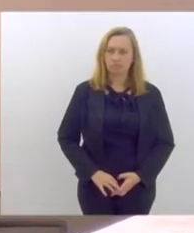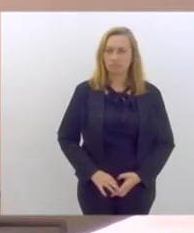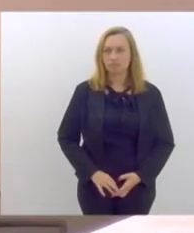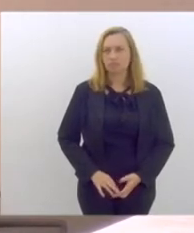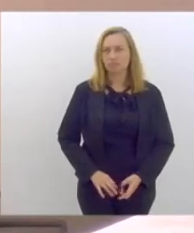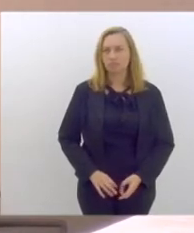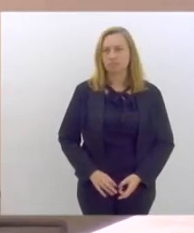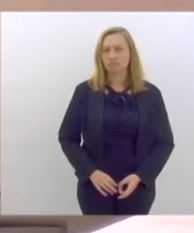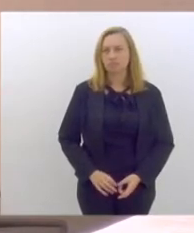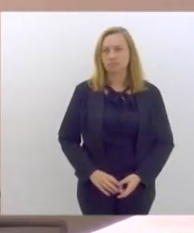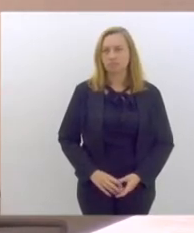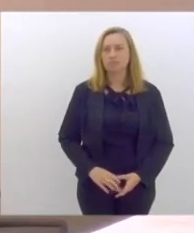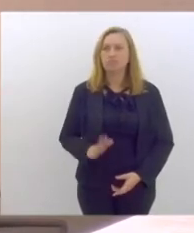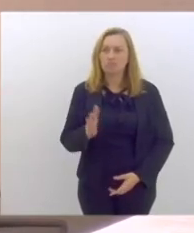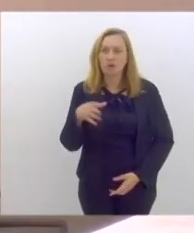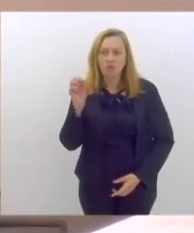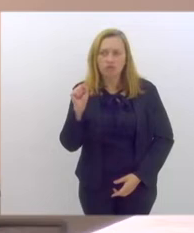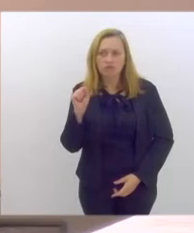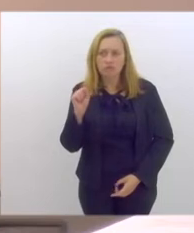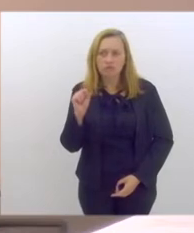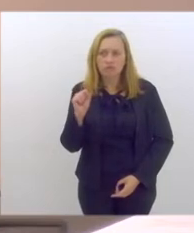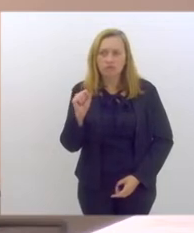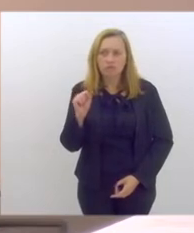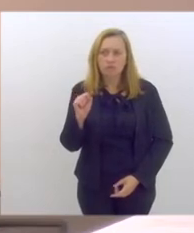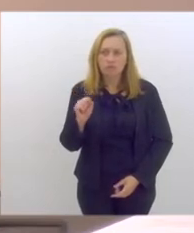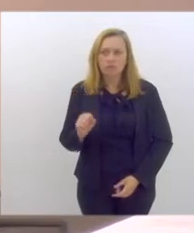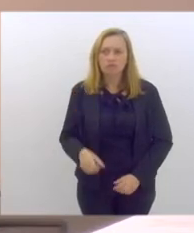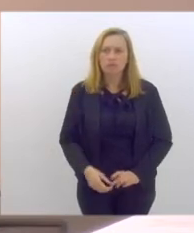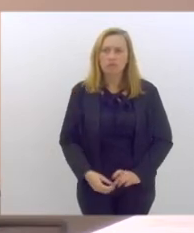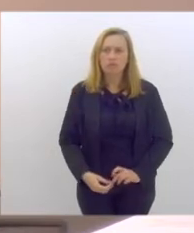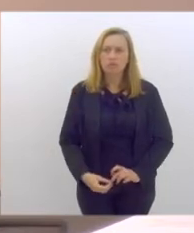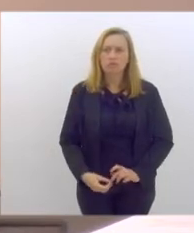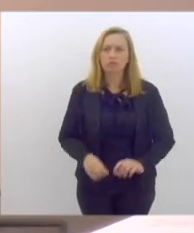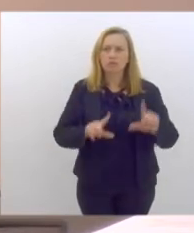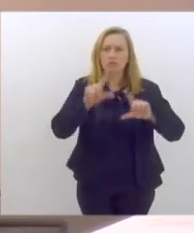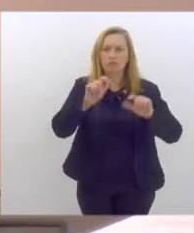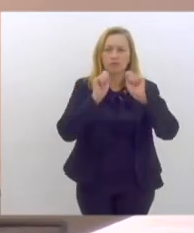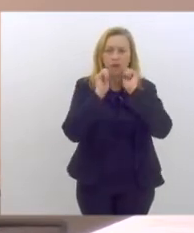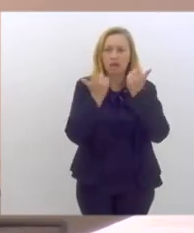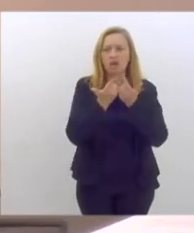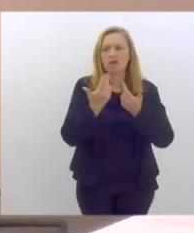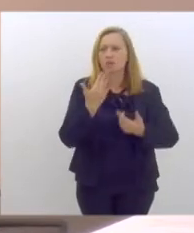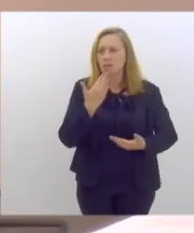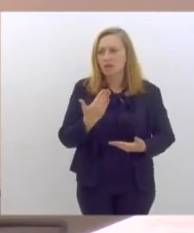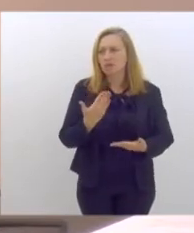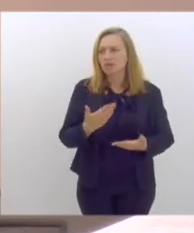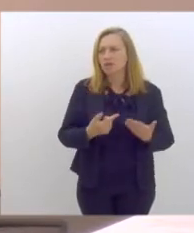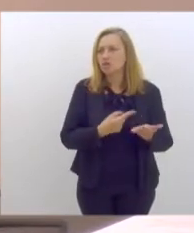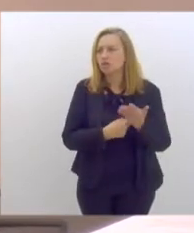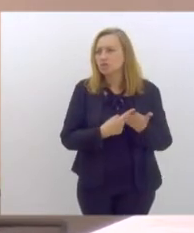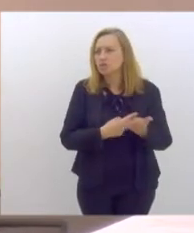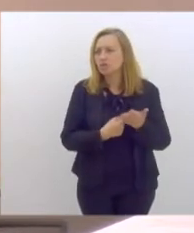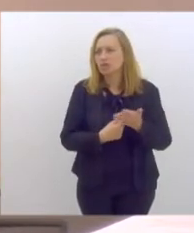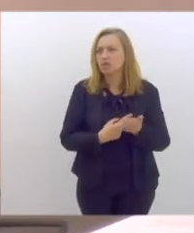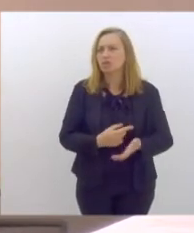alô alô alô tá ouvindo já a TV alerj por favor